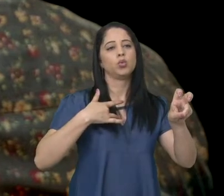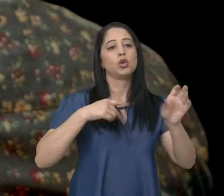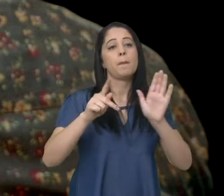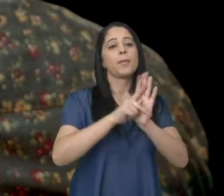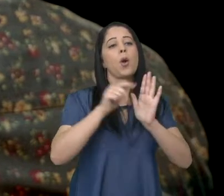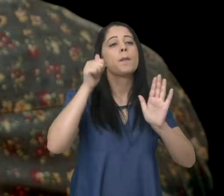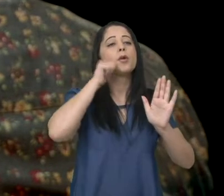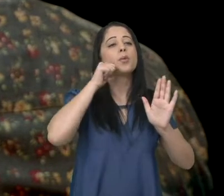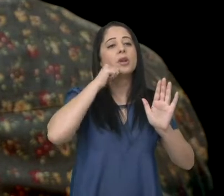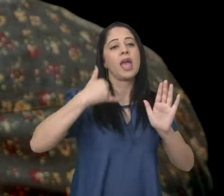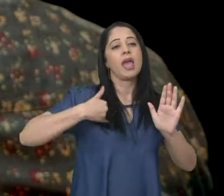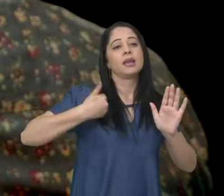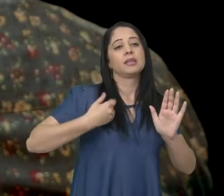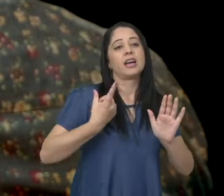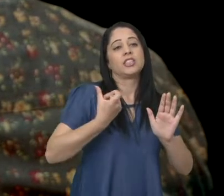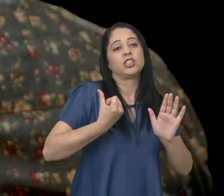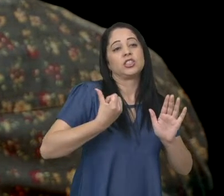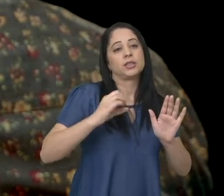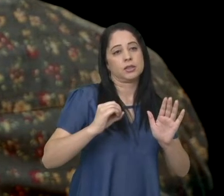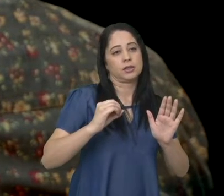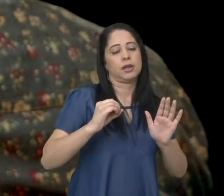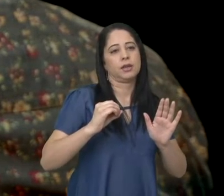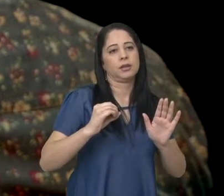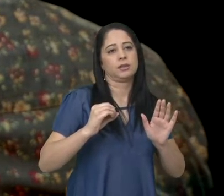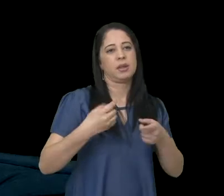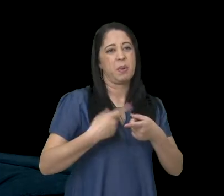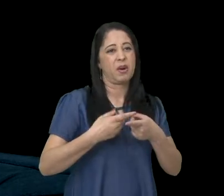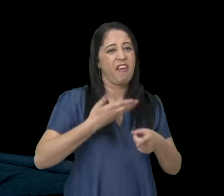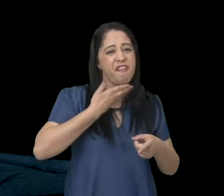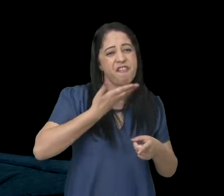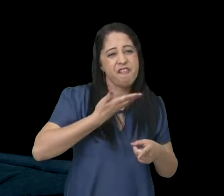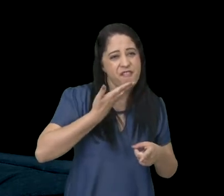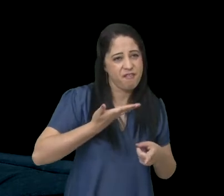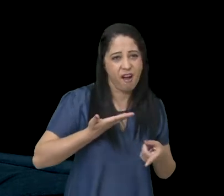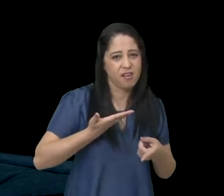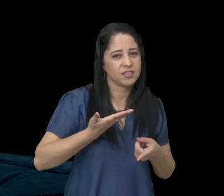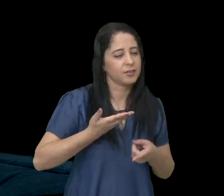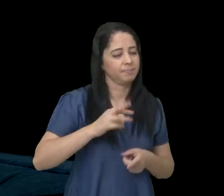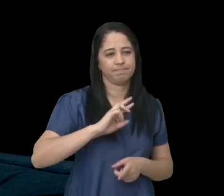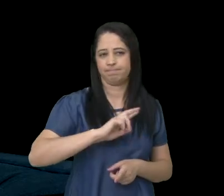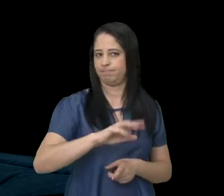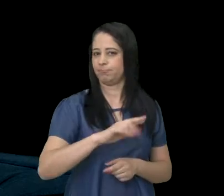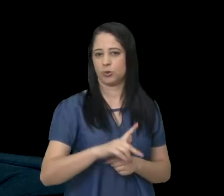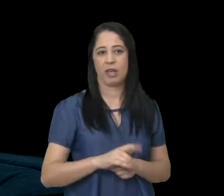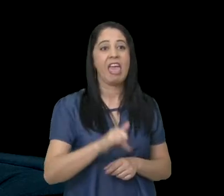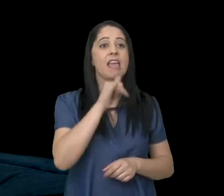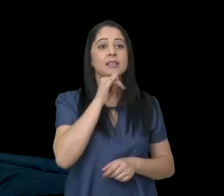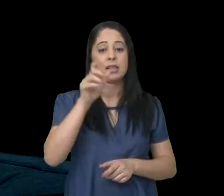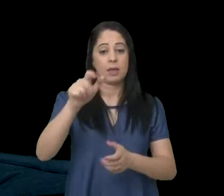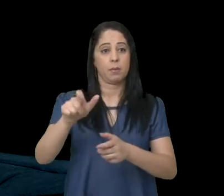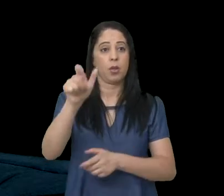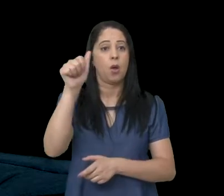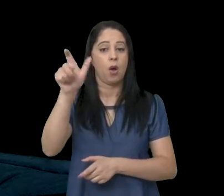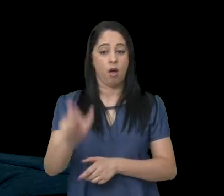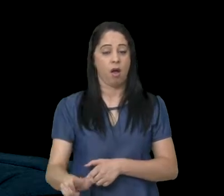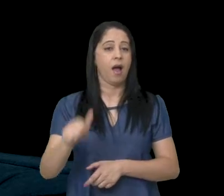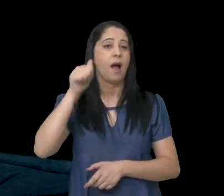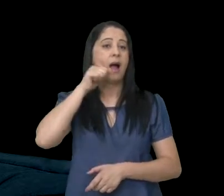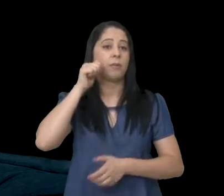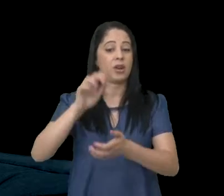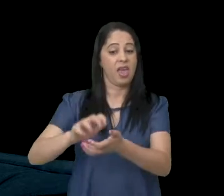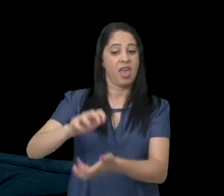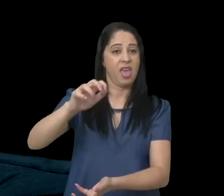a partir dos 60 anos, porque também não é fácil a mulher mais idosa enfrentar